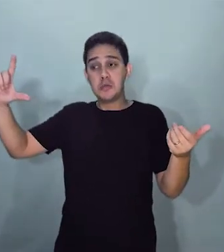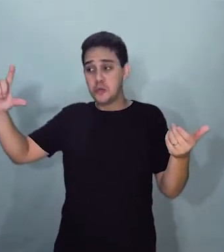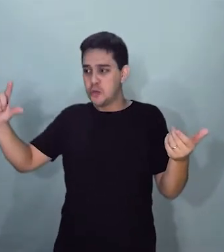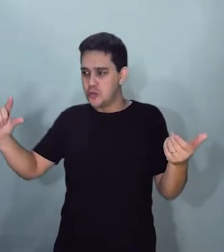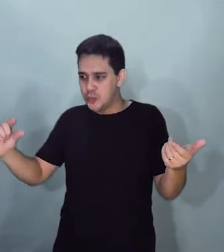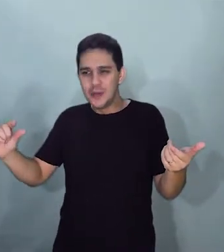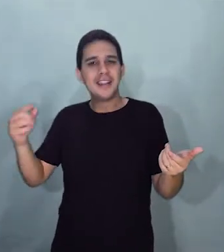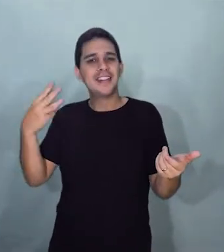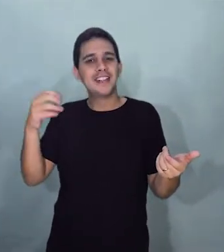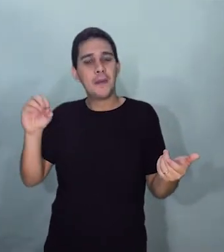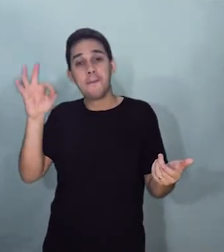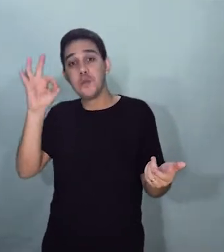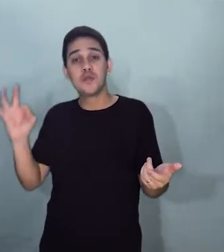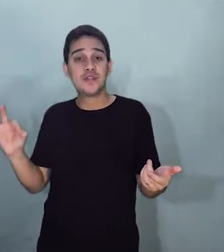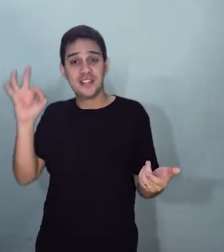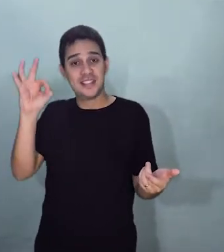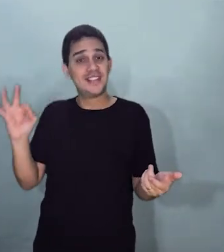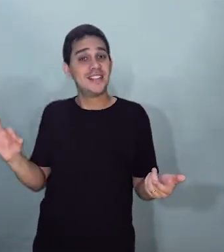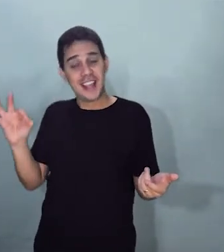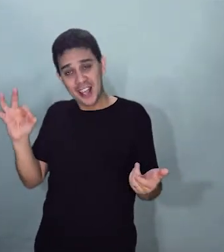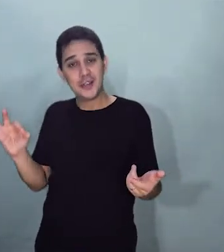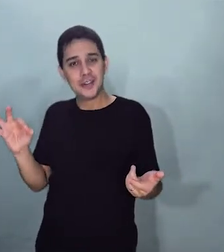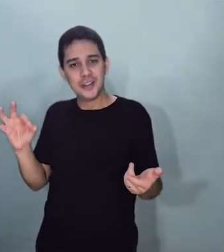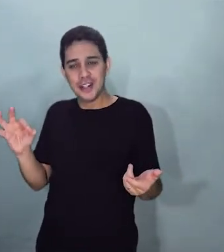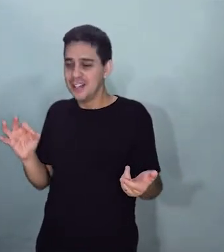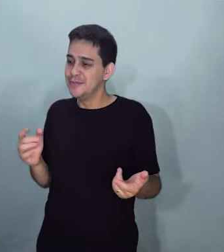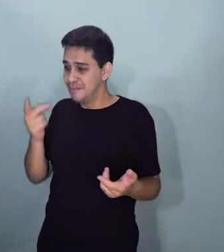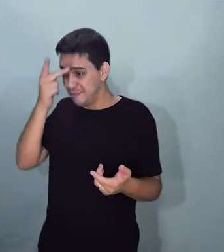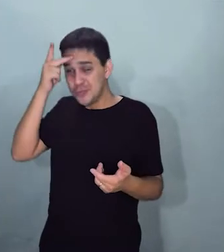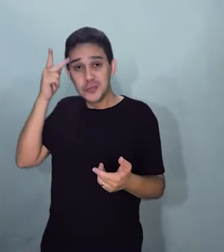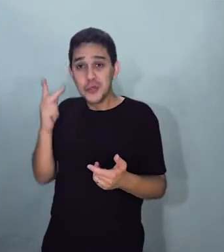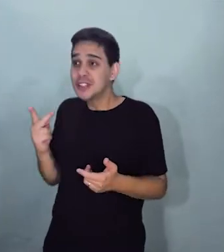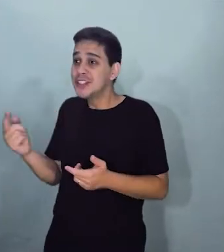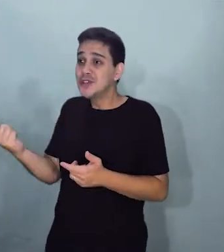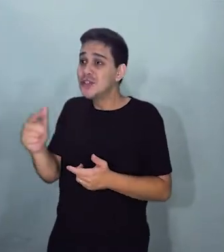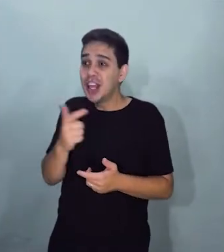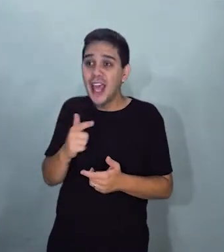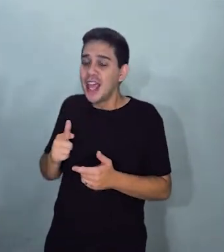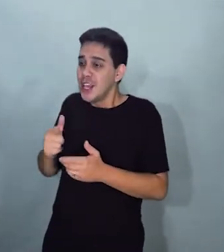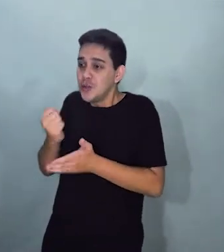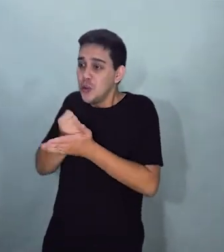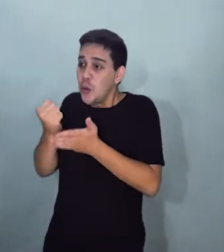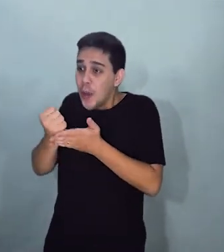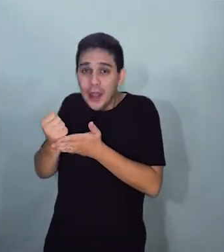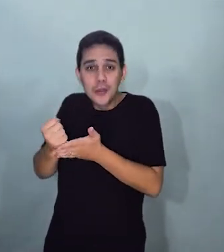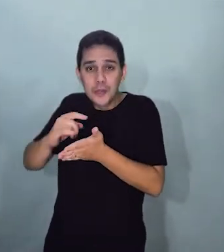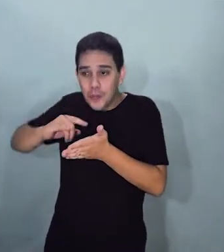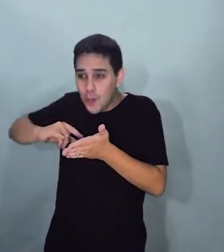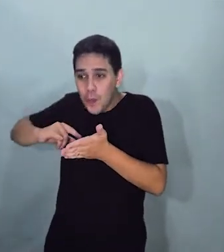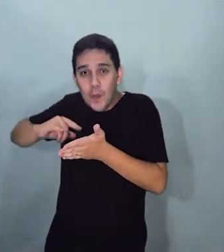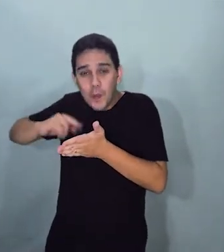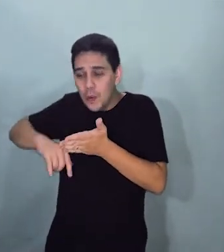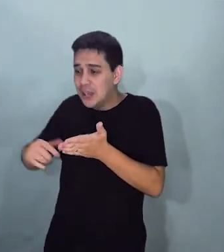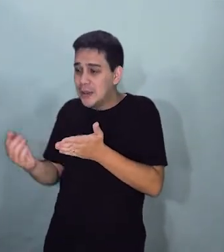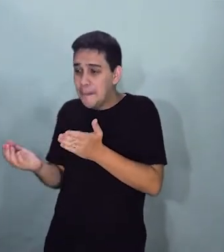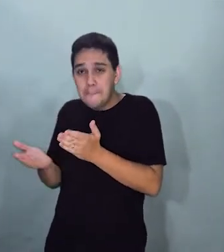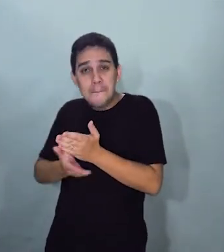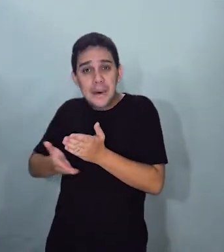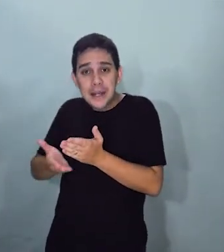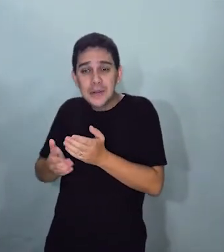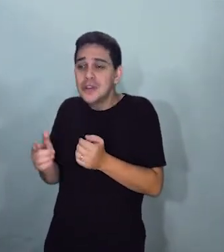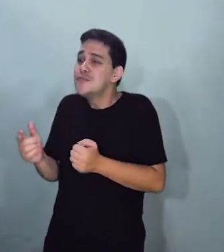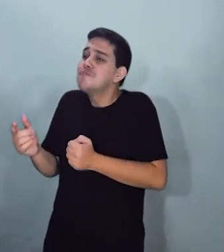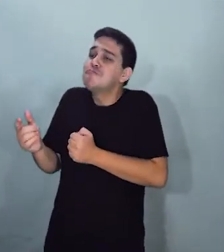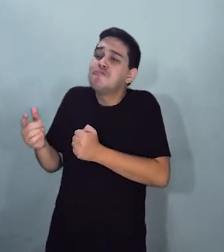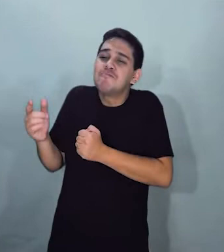um enfrentamento e um monitoramento mais direto dos dados do subregistro, junto com os debates tratados